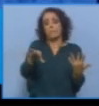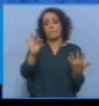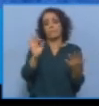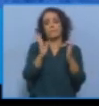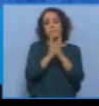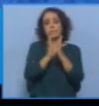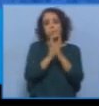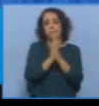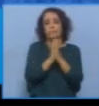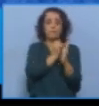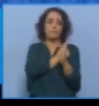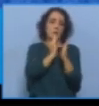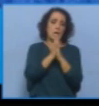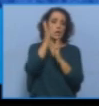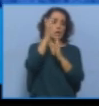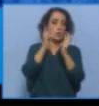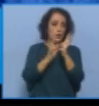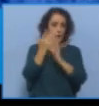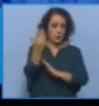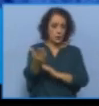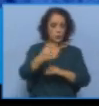Igreja de Cristo. Por isso,